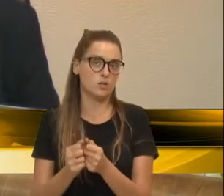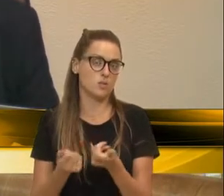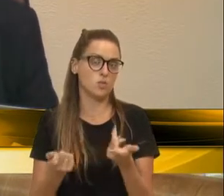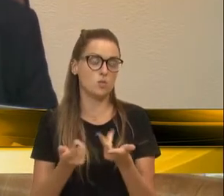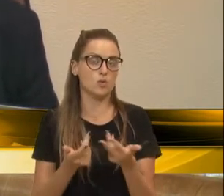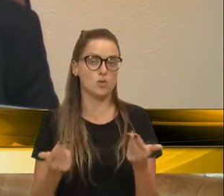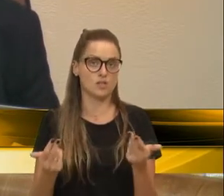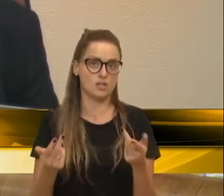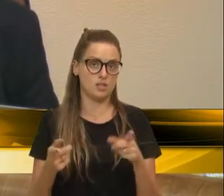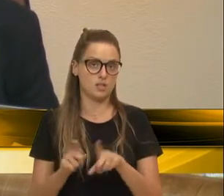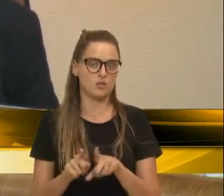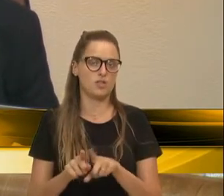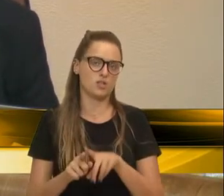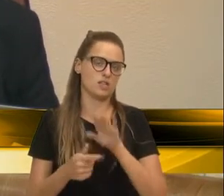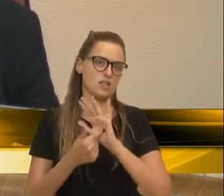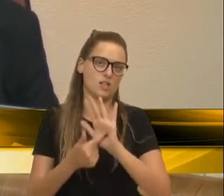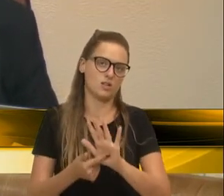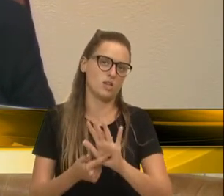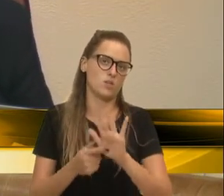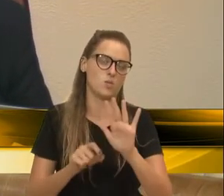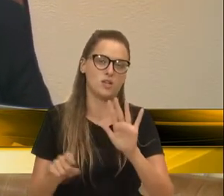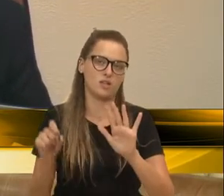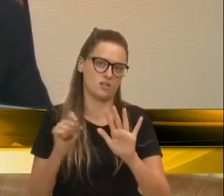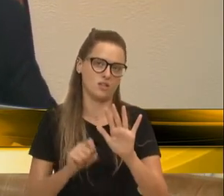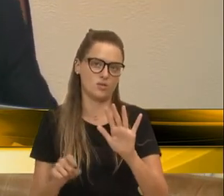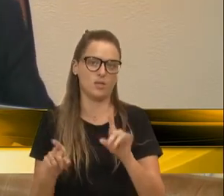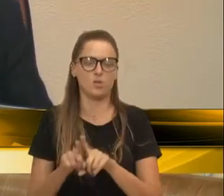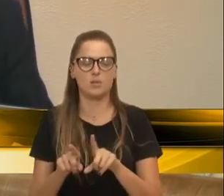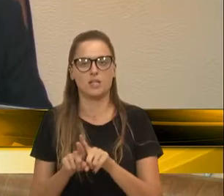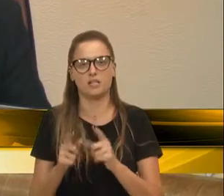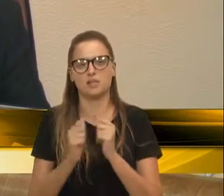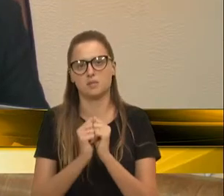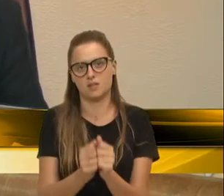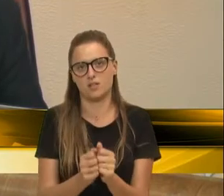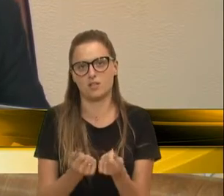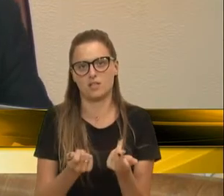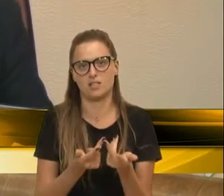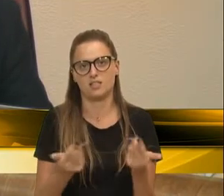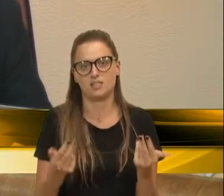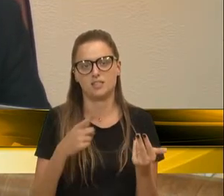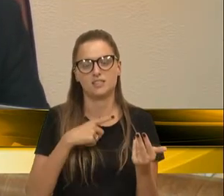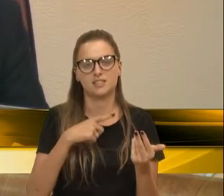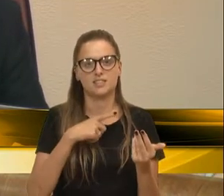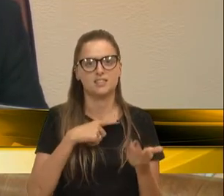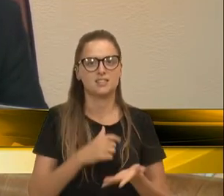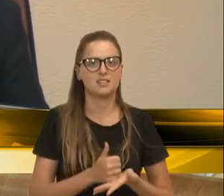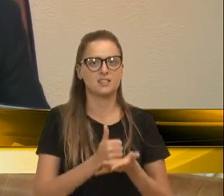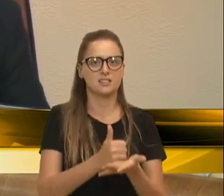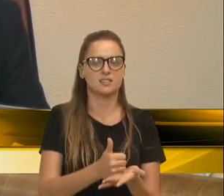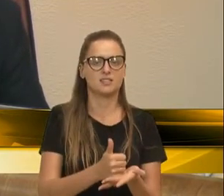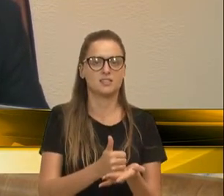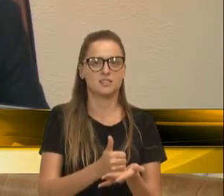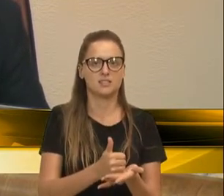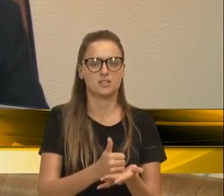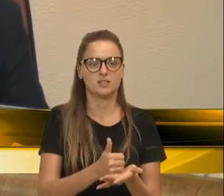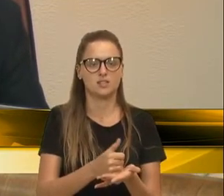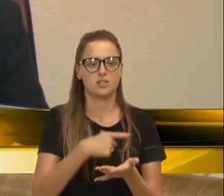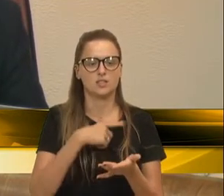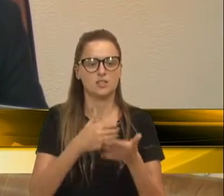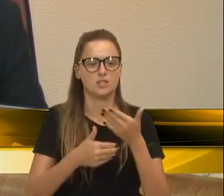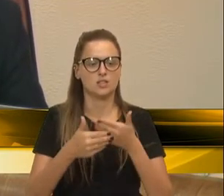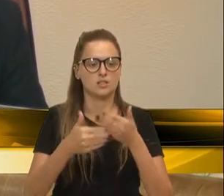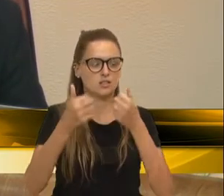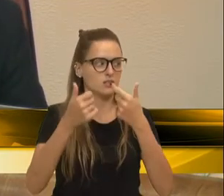do firmatário, autor das denúncias dos atos do processo, inclusive para comparecer a todos os depoimentos